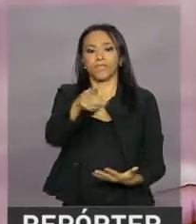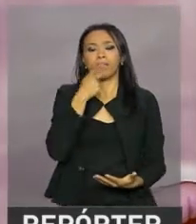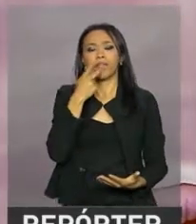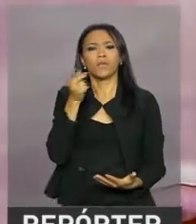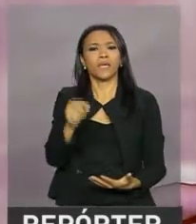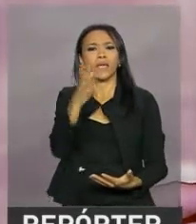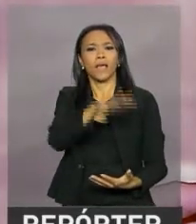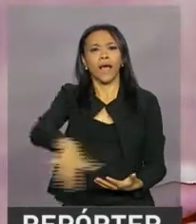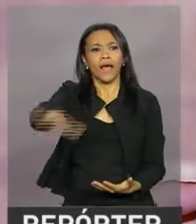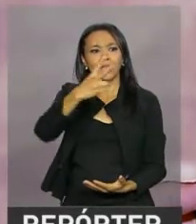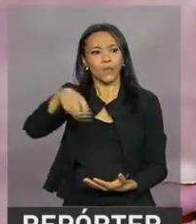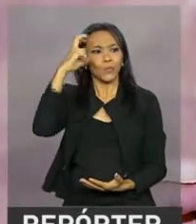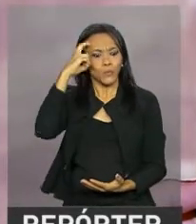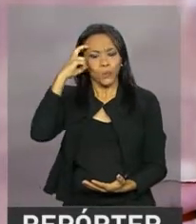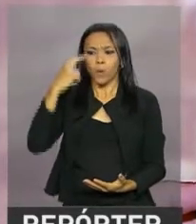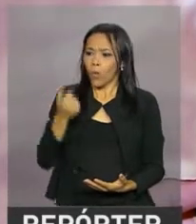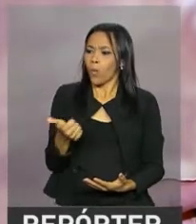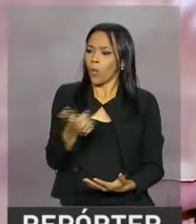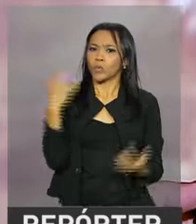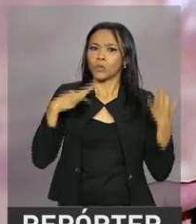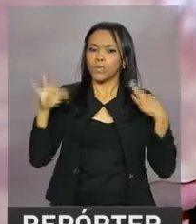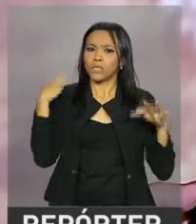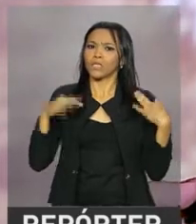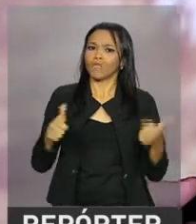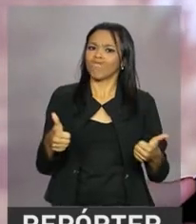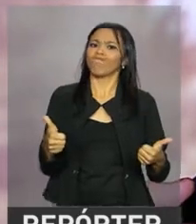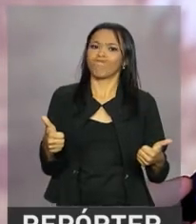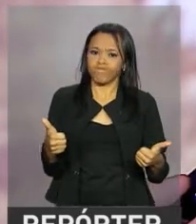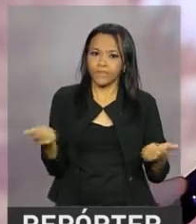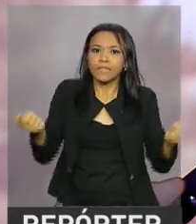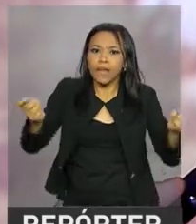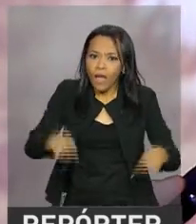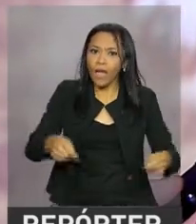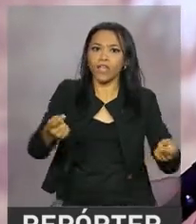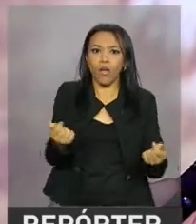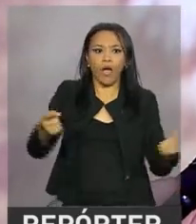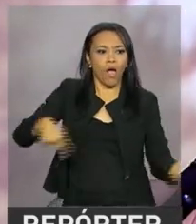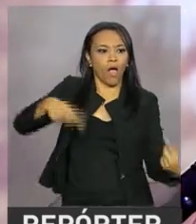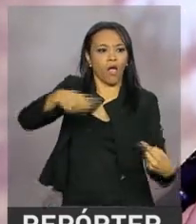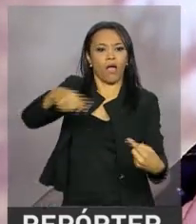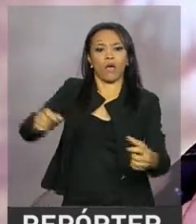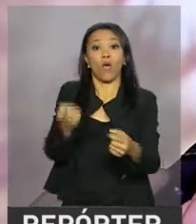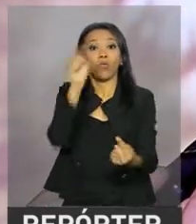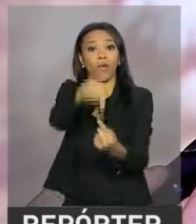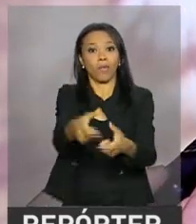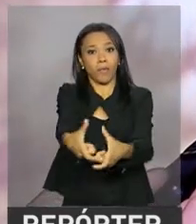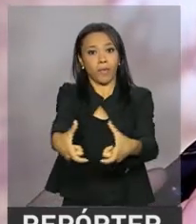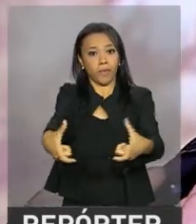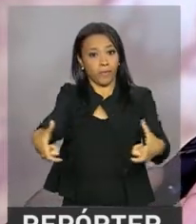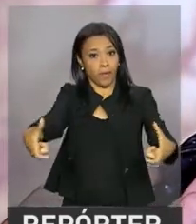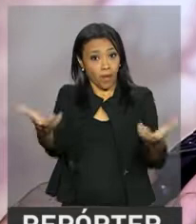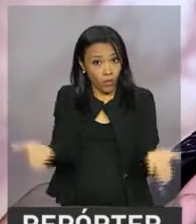e isso envolvendo também turismo economia do